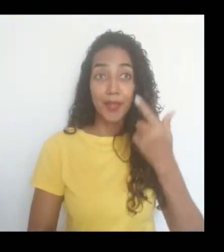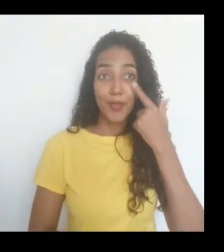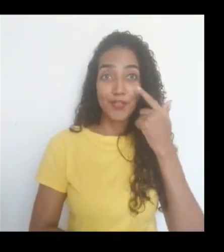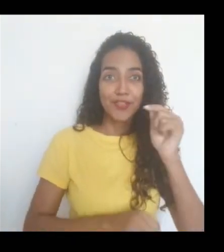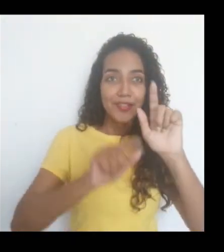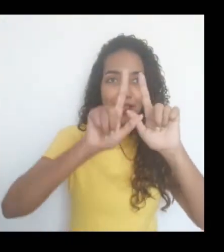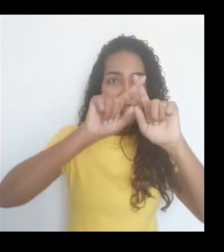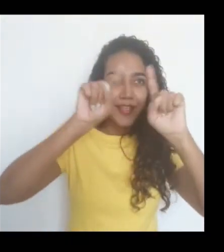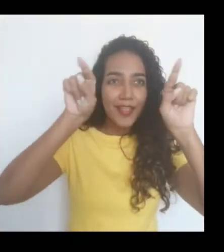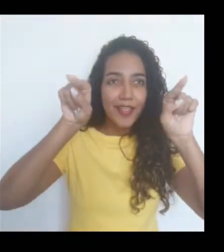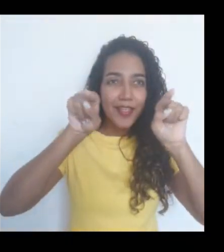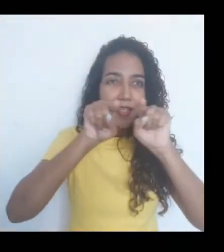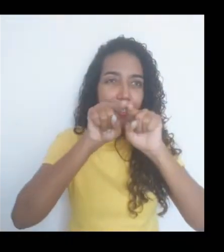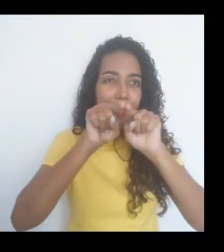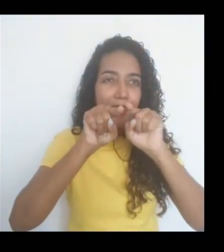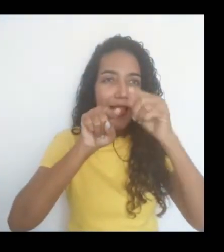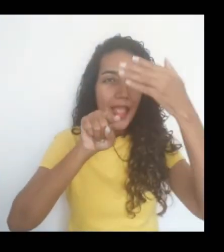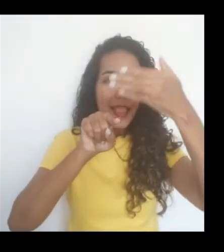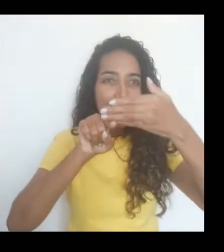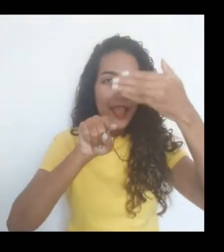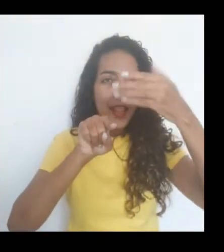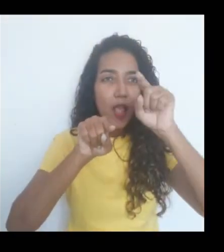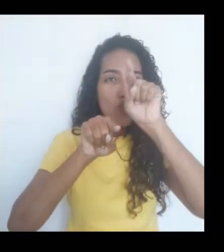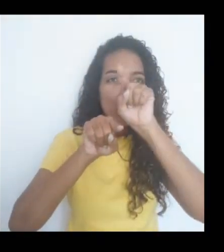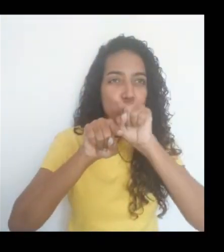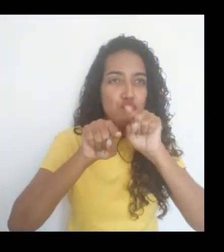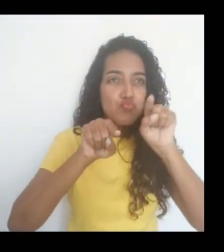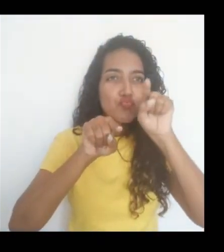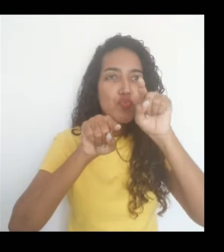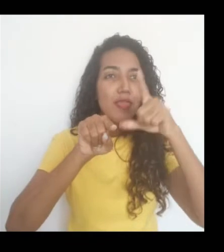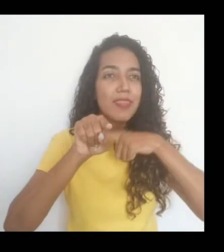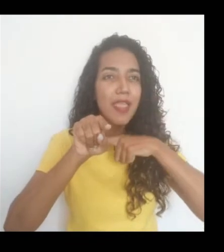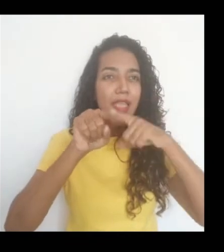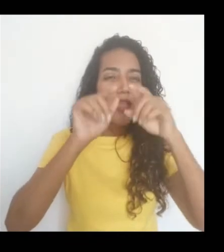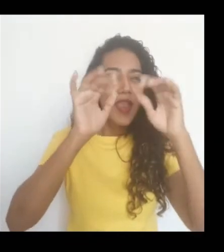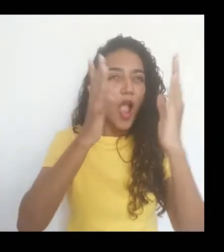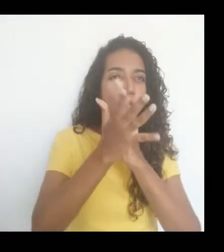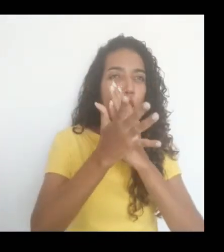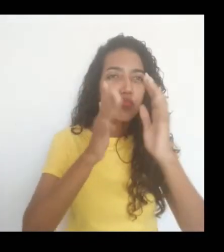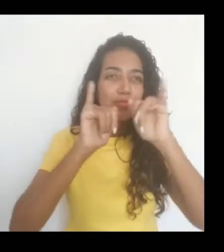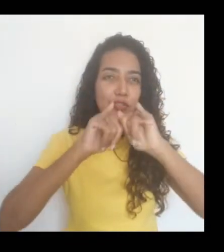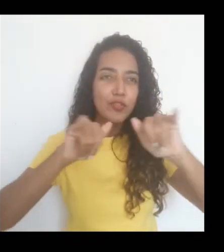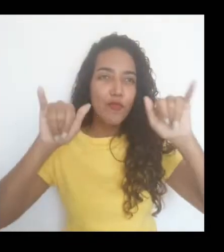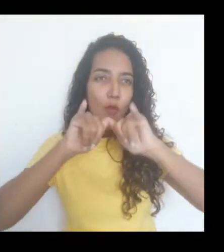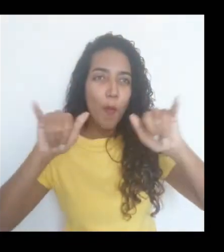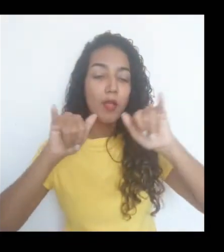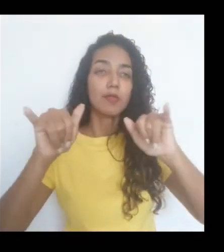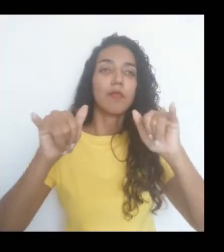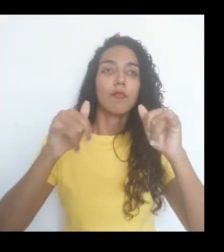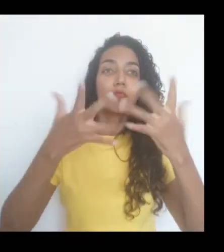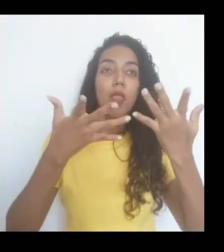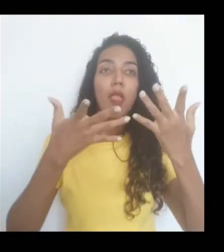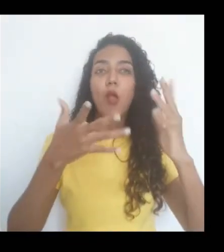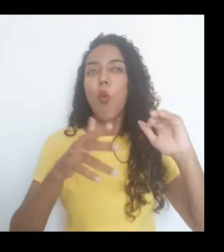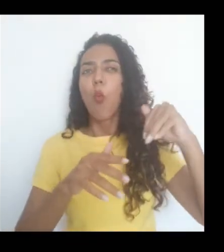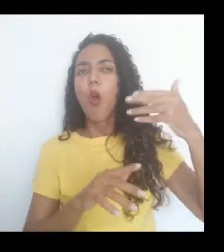tá? Tá aqui, apresentando alguns dados, algumas informações, né, a respeito da música que está